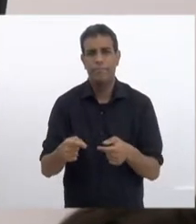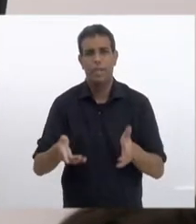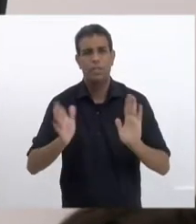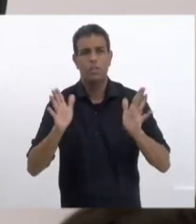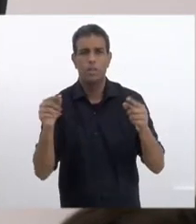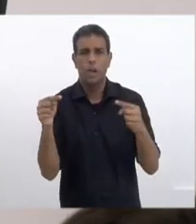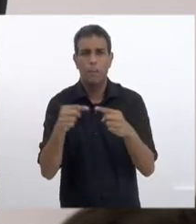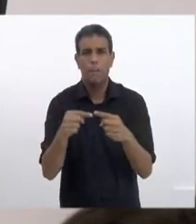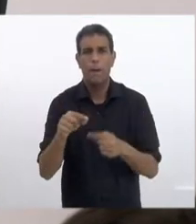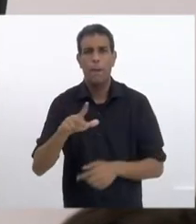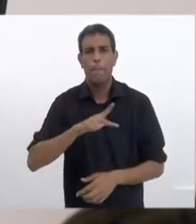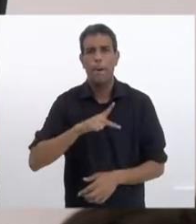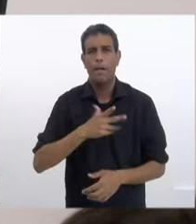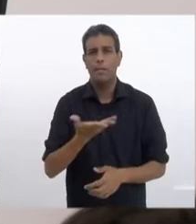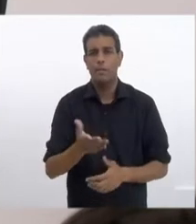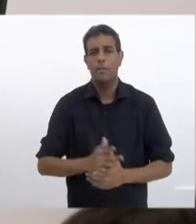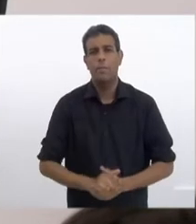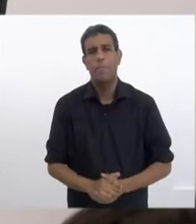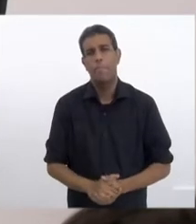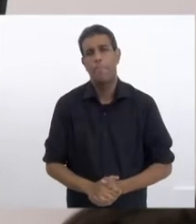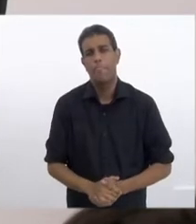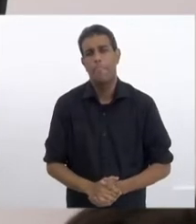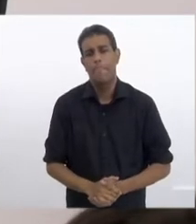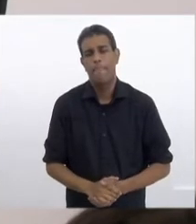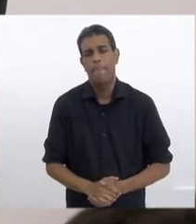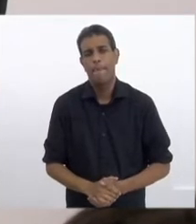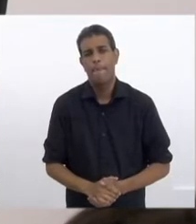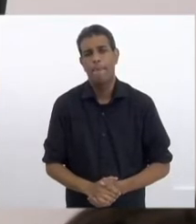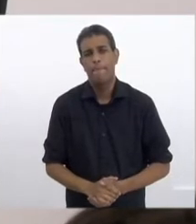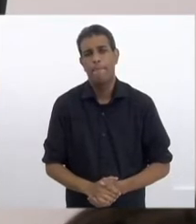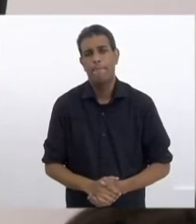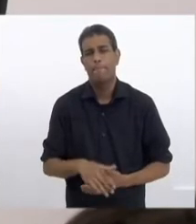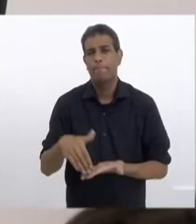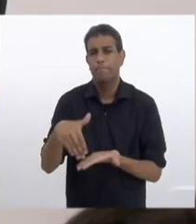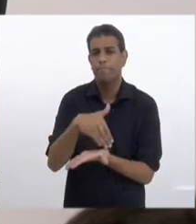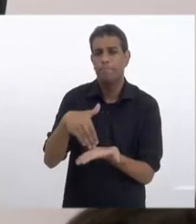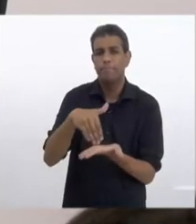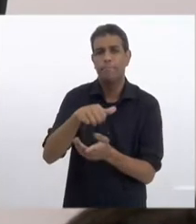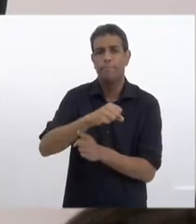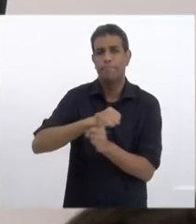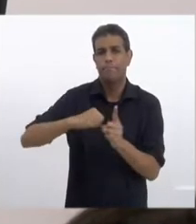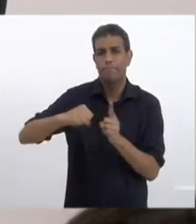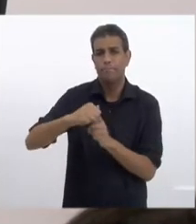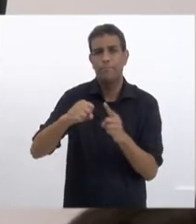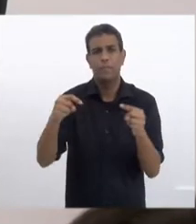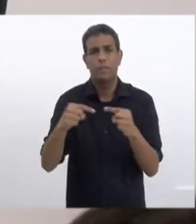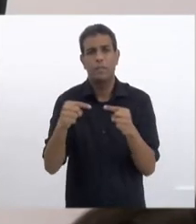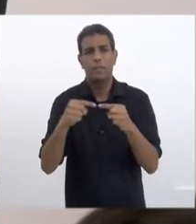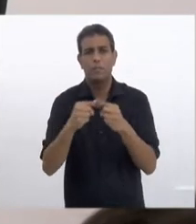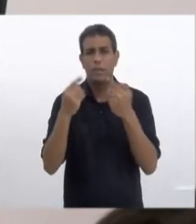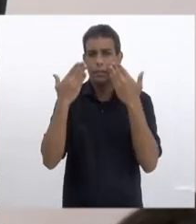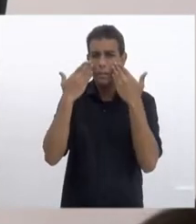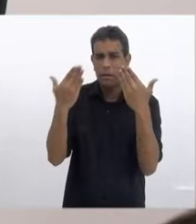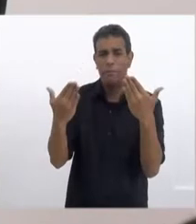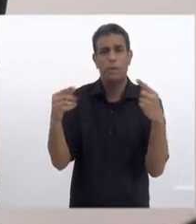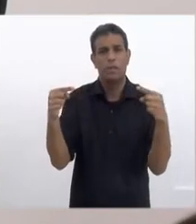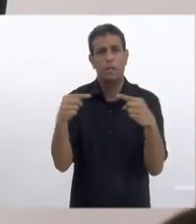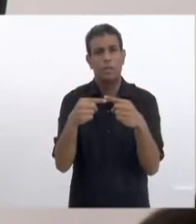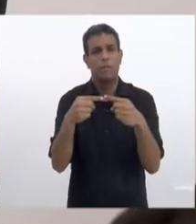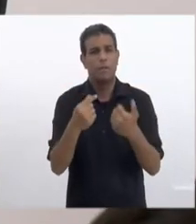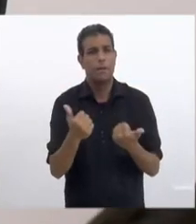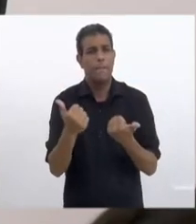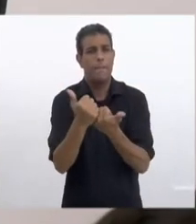peculiaridades. E sempre a Secretaria de Assistência Social e também de Saúde sempre tem se mostrado bem parceiro